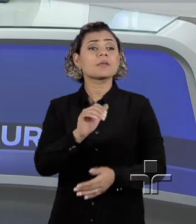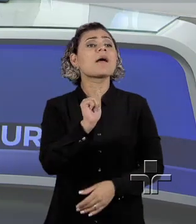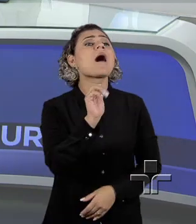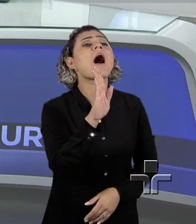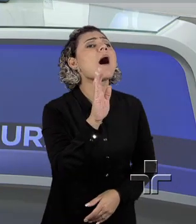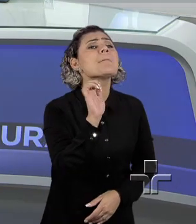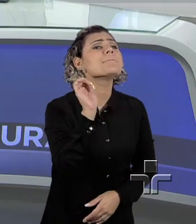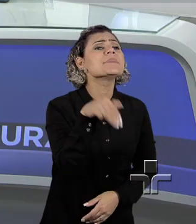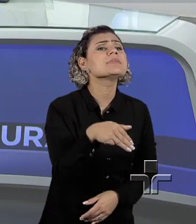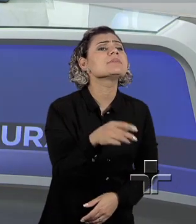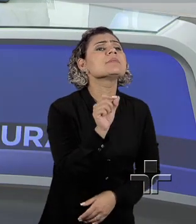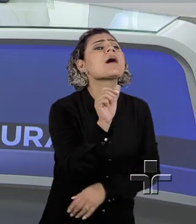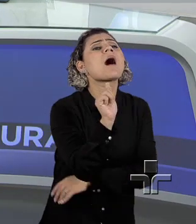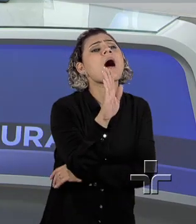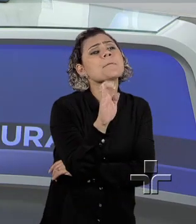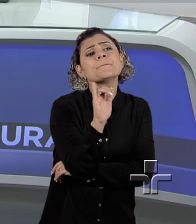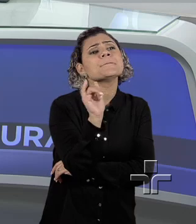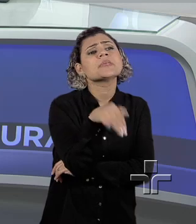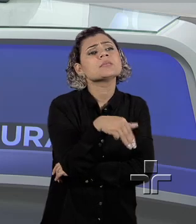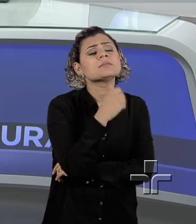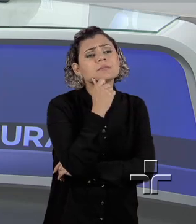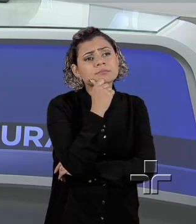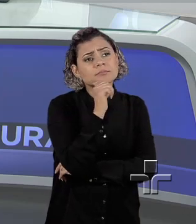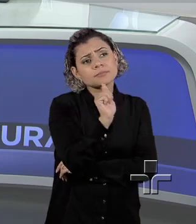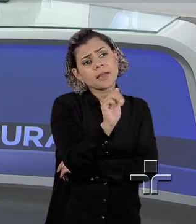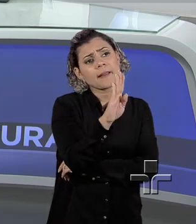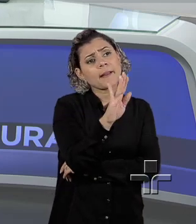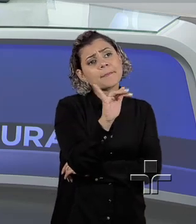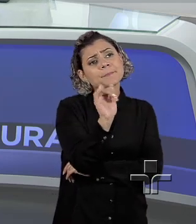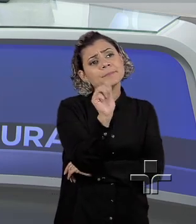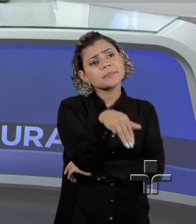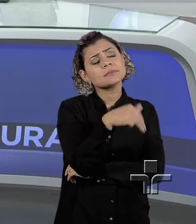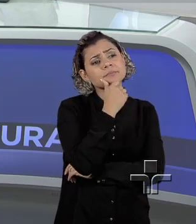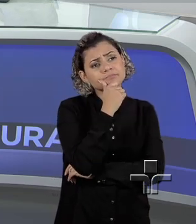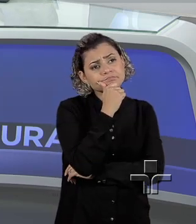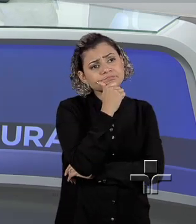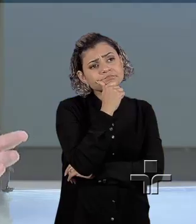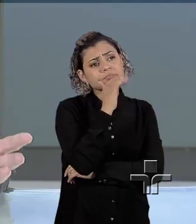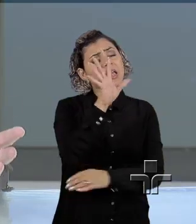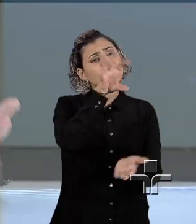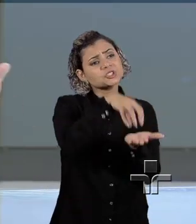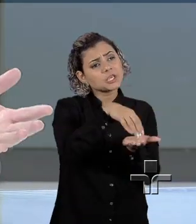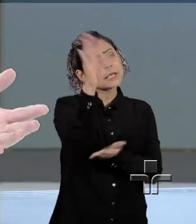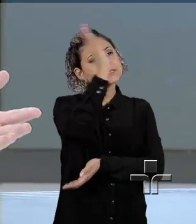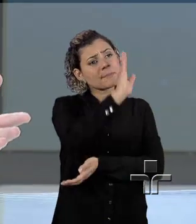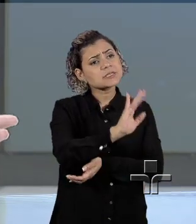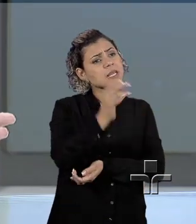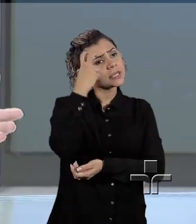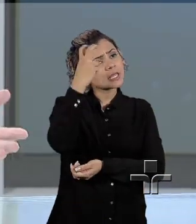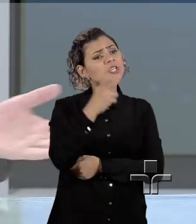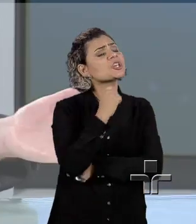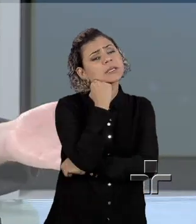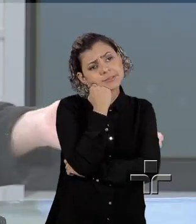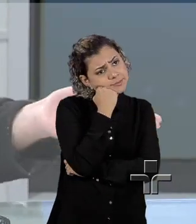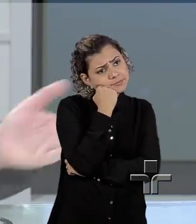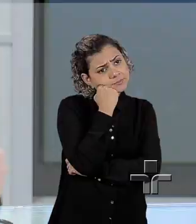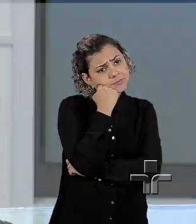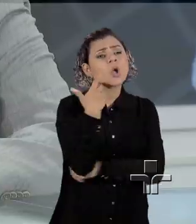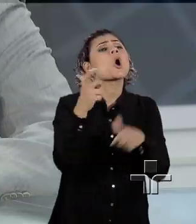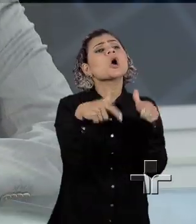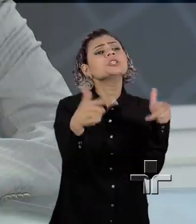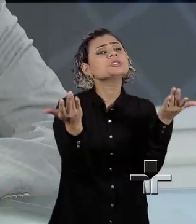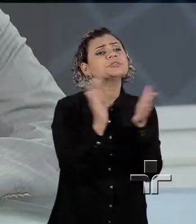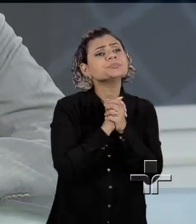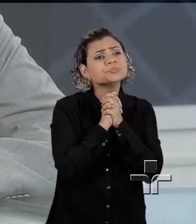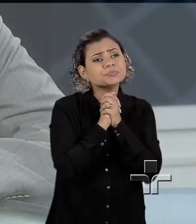cuidado. E a BIM? A BIM. Agência Brasileira de Inteligência. Pois é, onde é que está? Onde é que está?